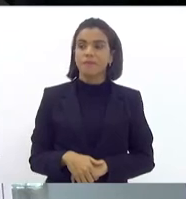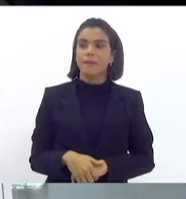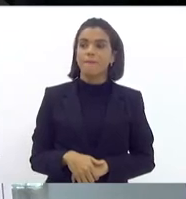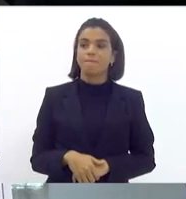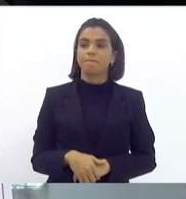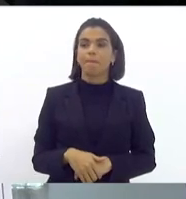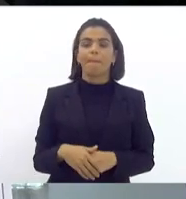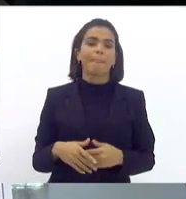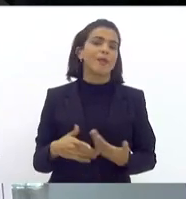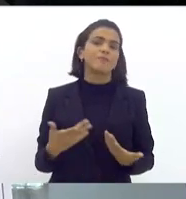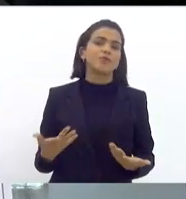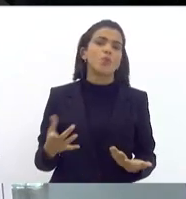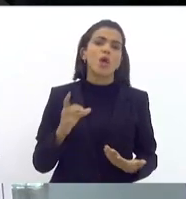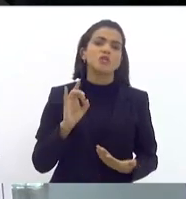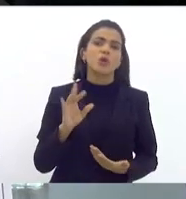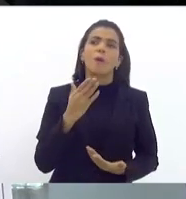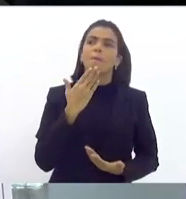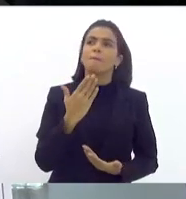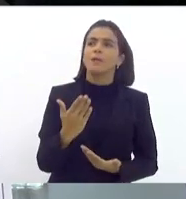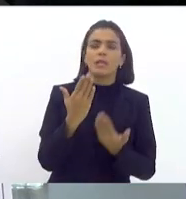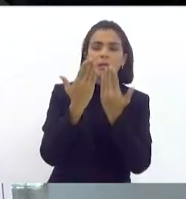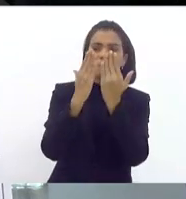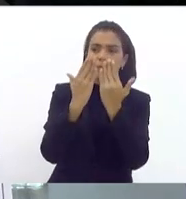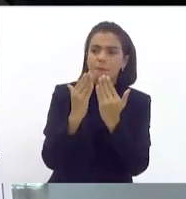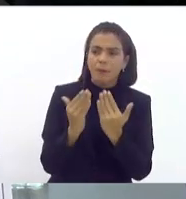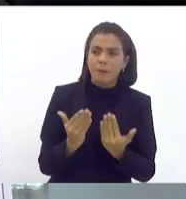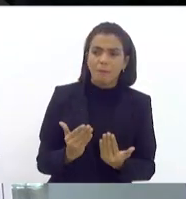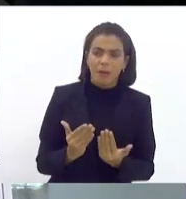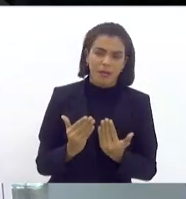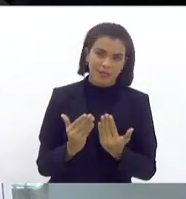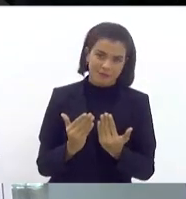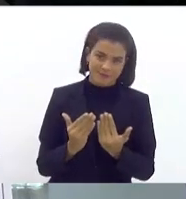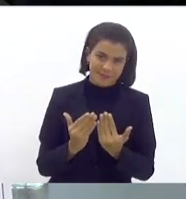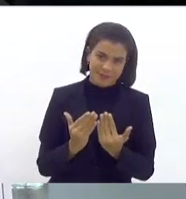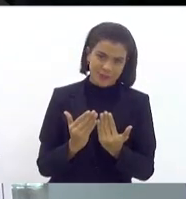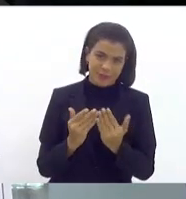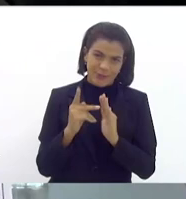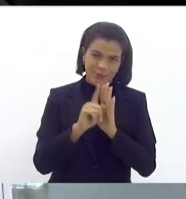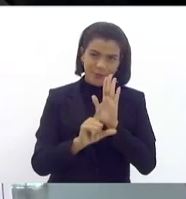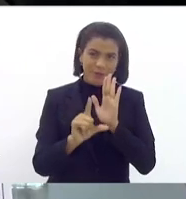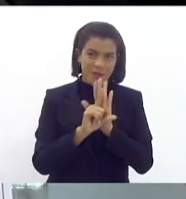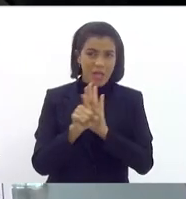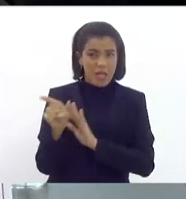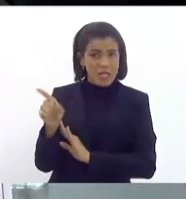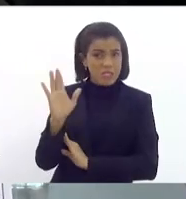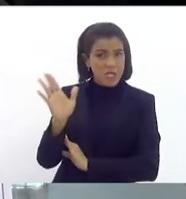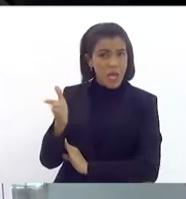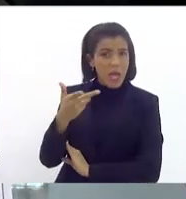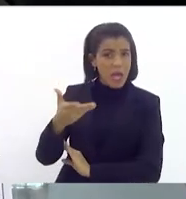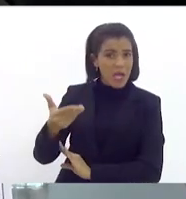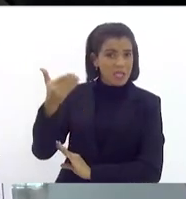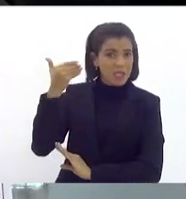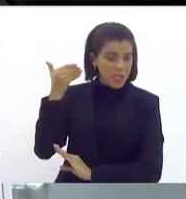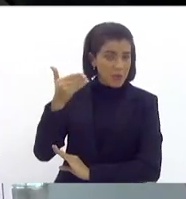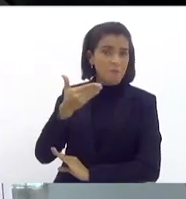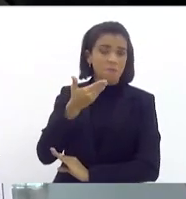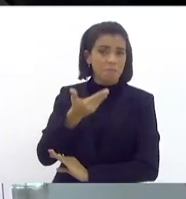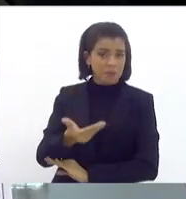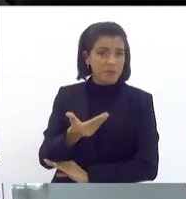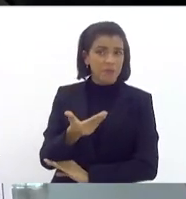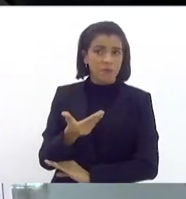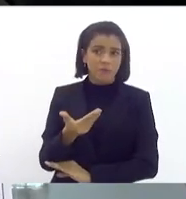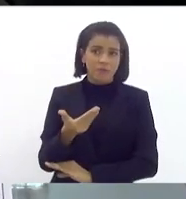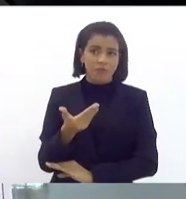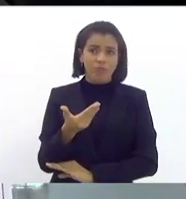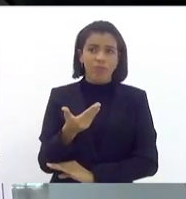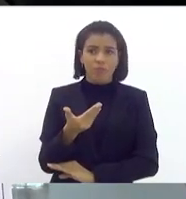Não cabe pedir de vista, porque o deputado doutor Serginho já pediu vista. Né, e, para mim, não cabe, de uma hora que um